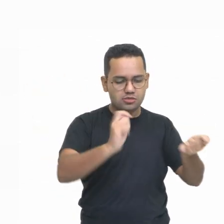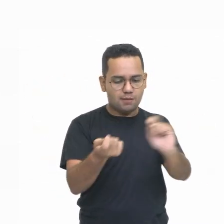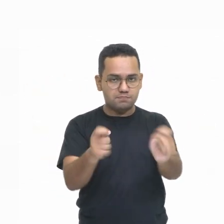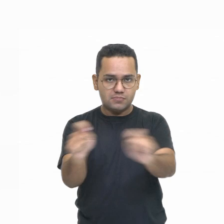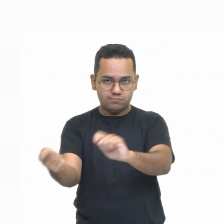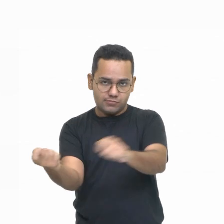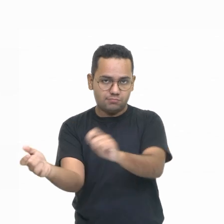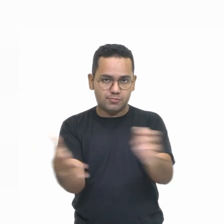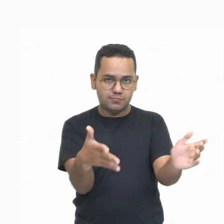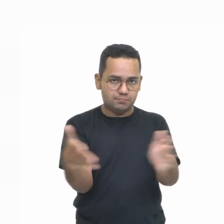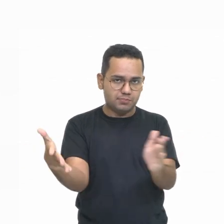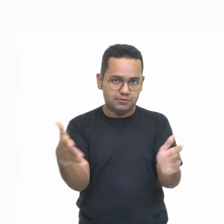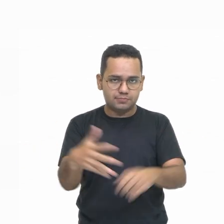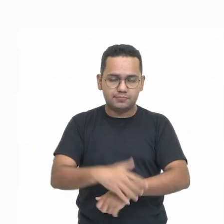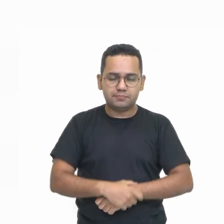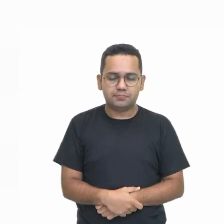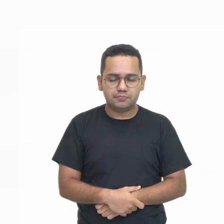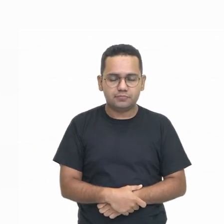o alimento que